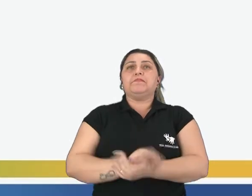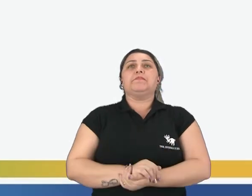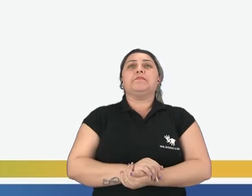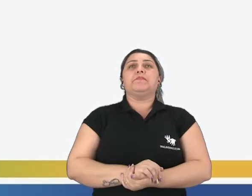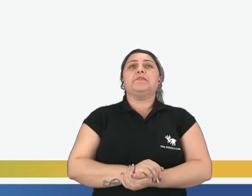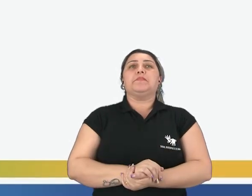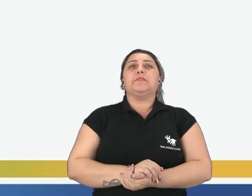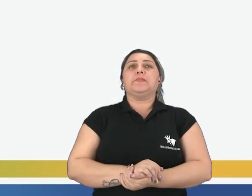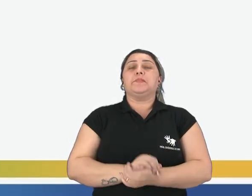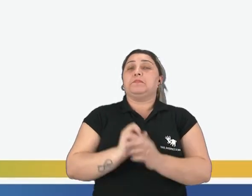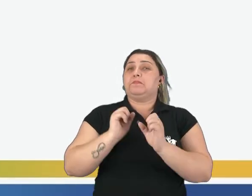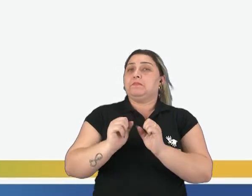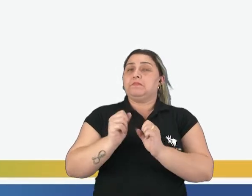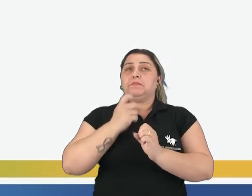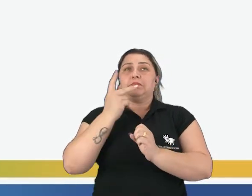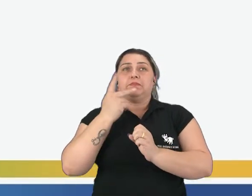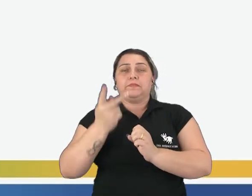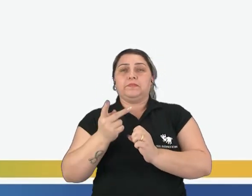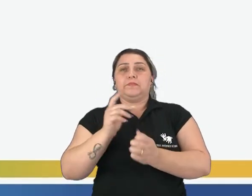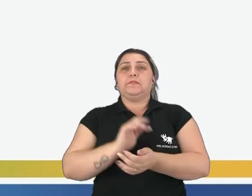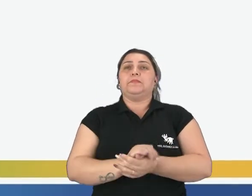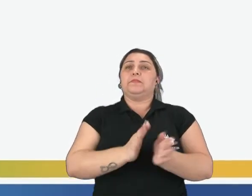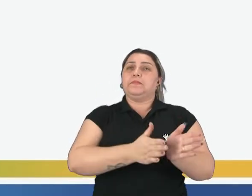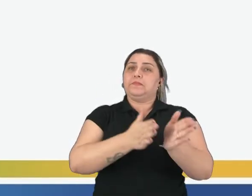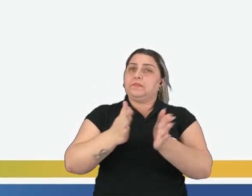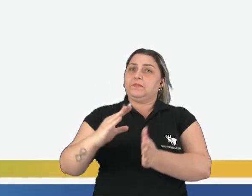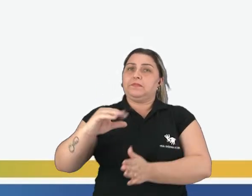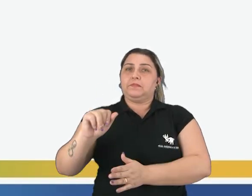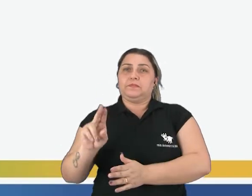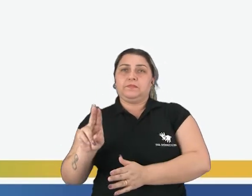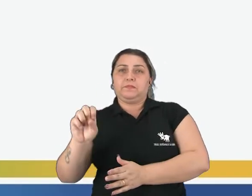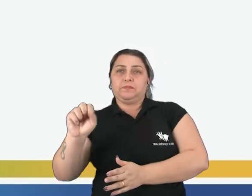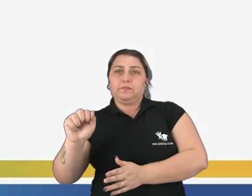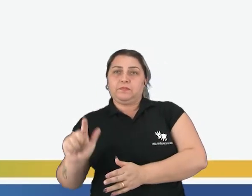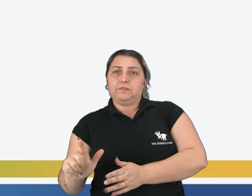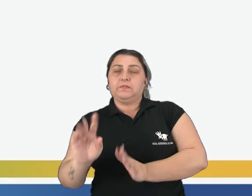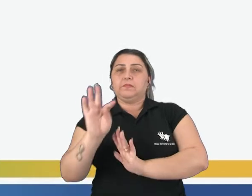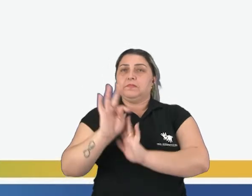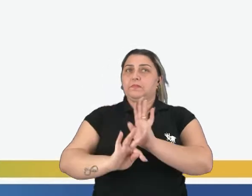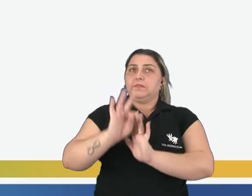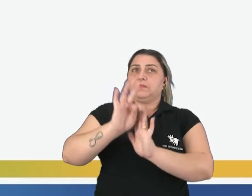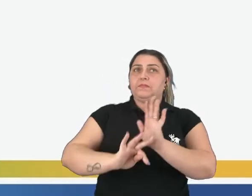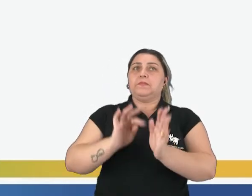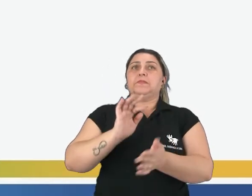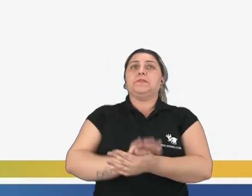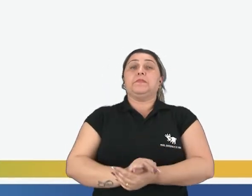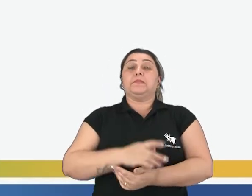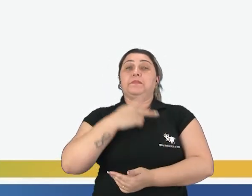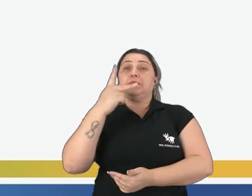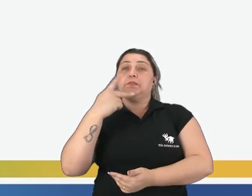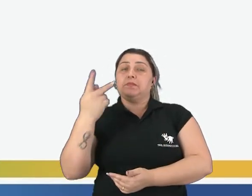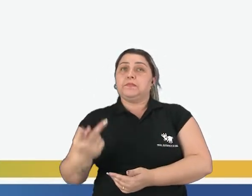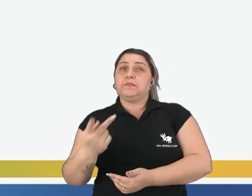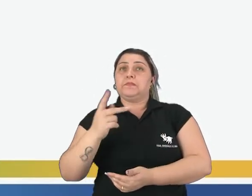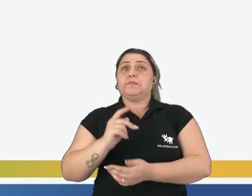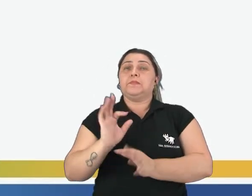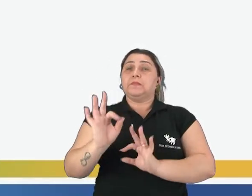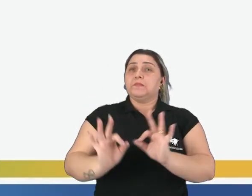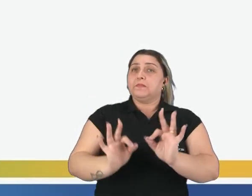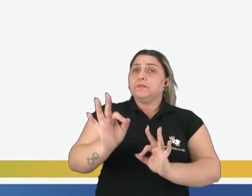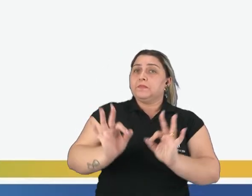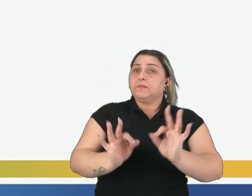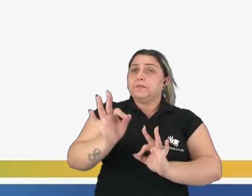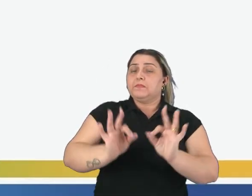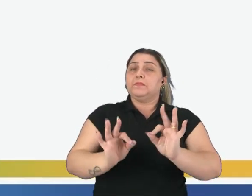causal? Podemos dizer que a sequência causal em um texto narrativo diz respeito à